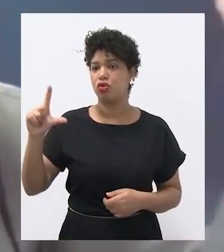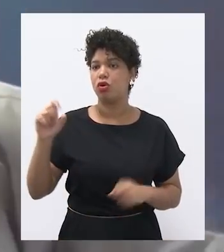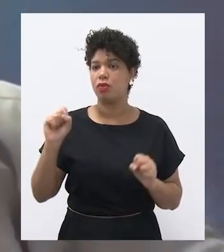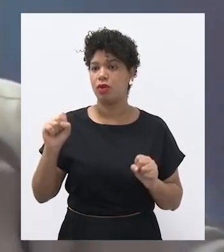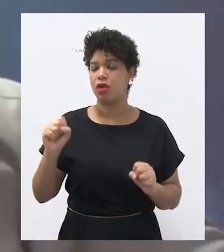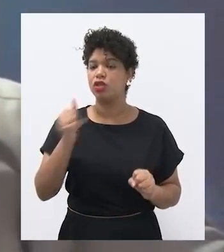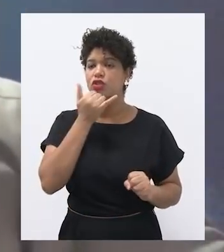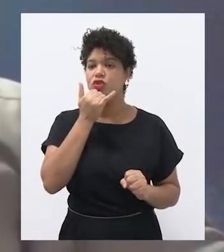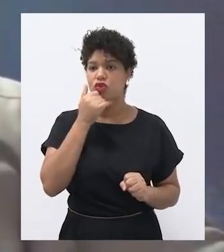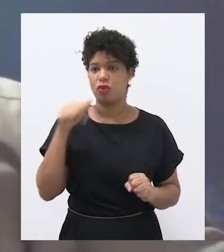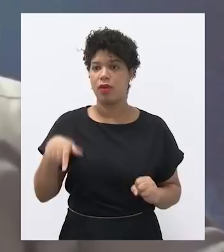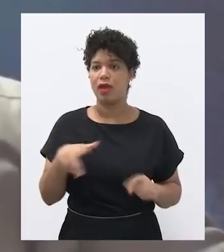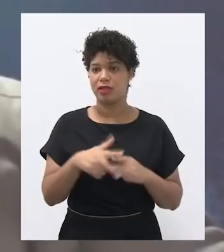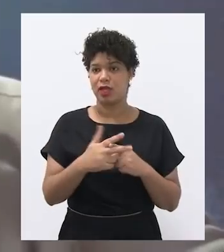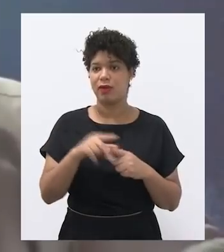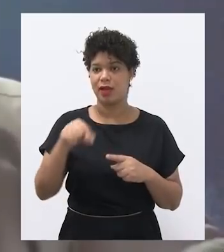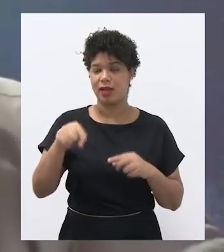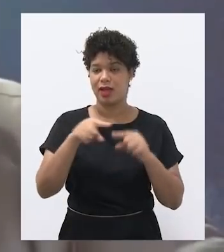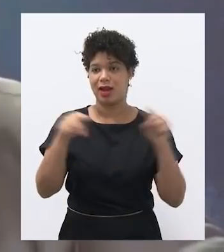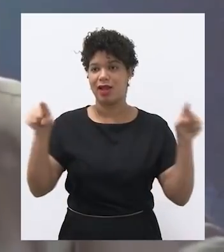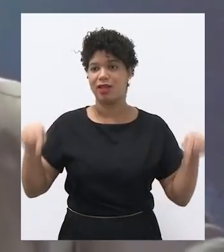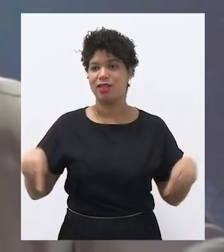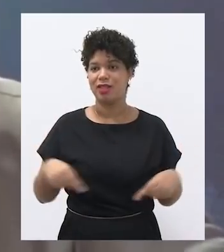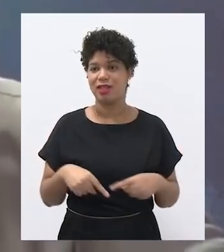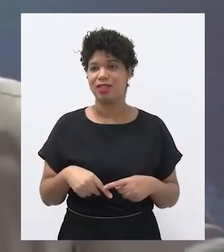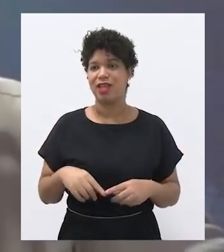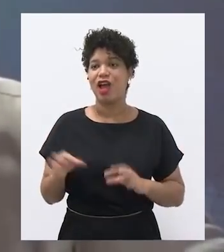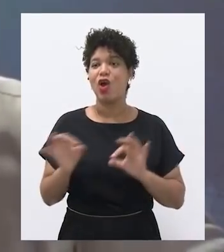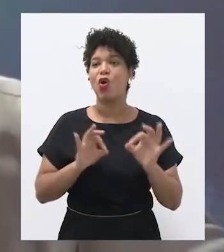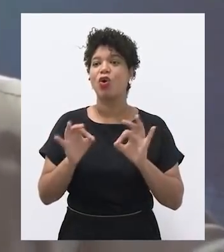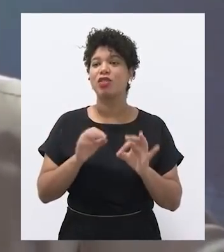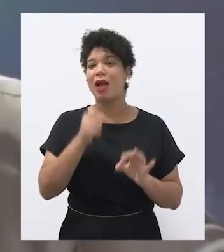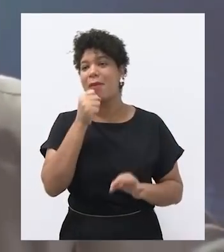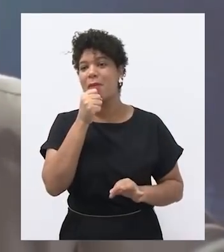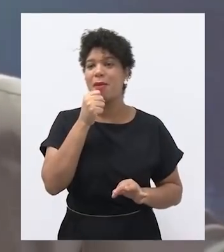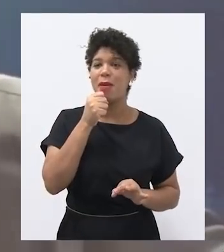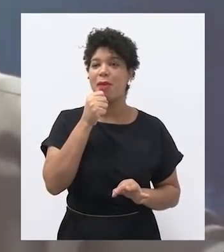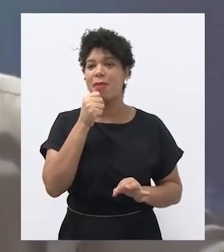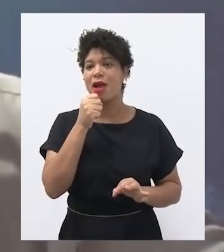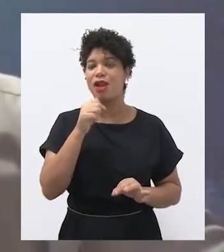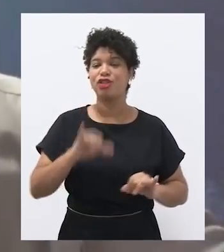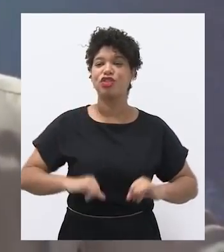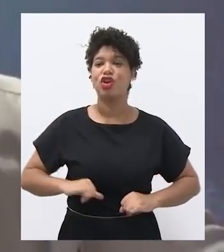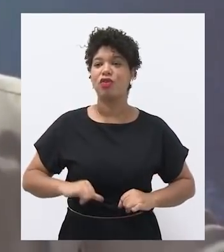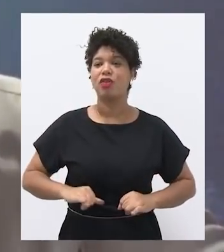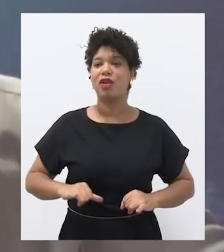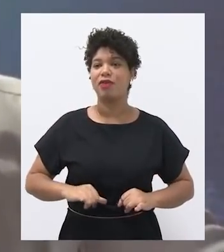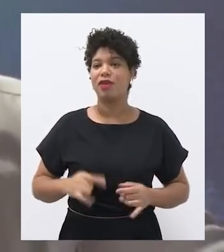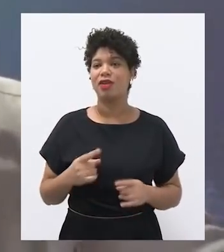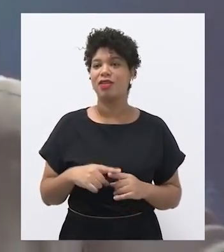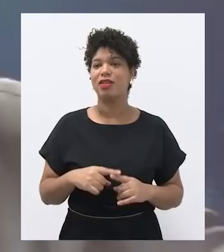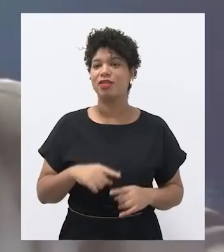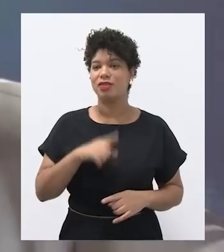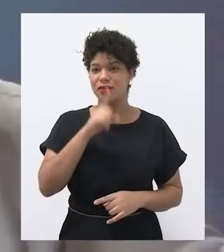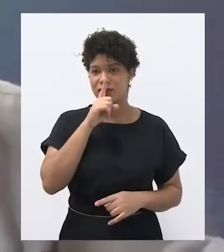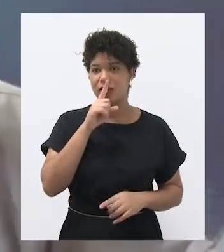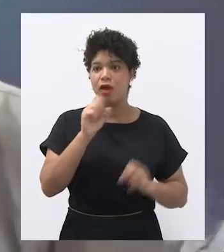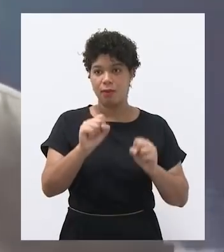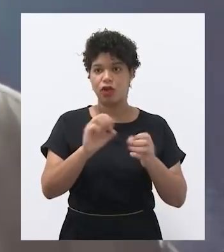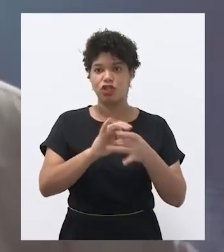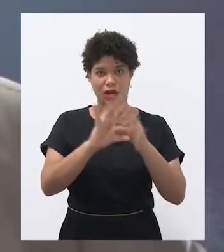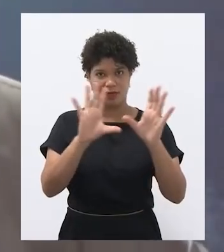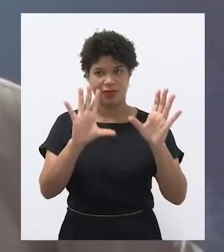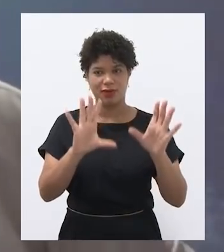dentro da técnica da rádio, eles estão tentando ajustar o áudio aqui, ele está sofrendo no silêncio do meu lado, e pode aumentar se